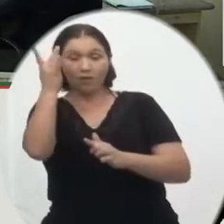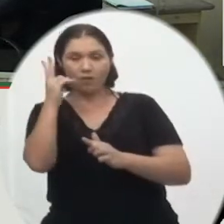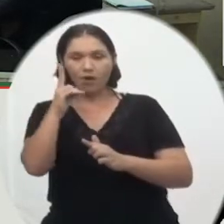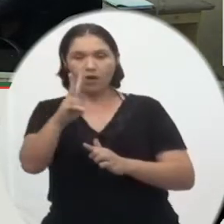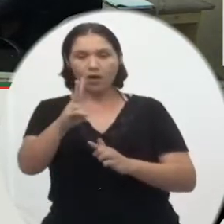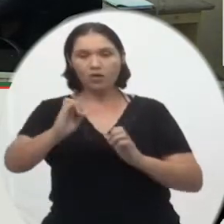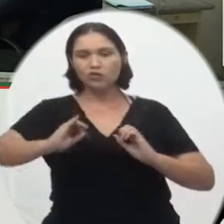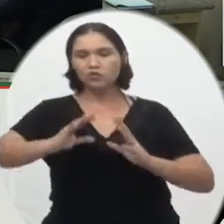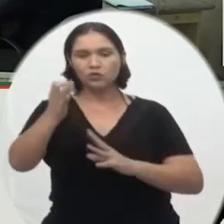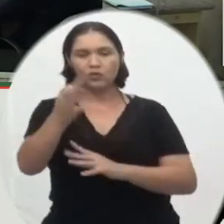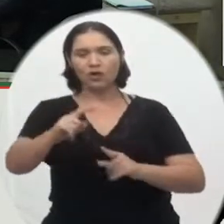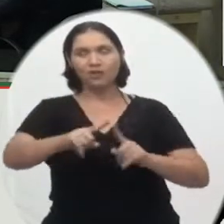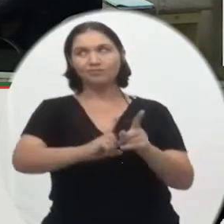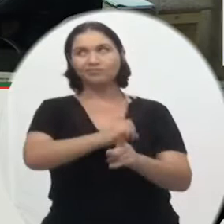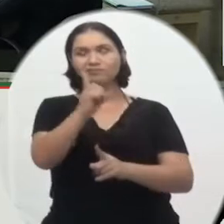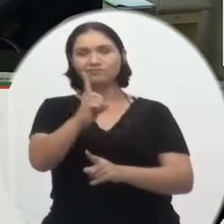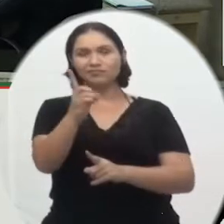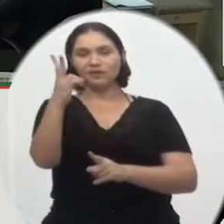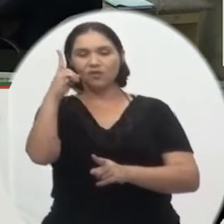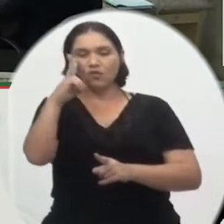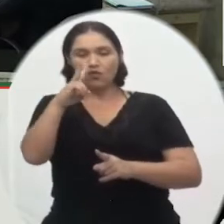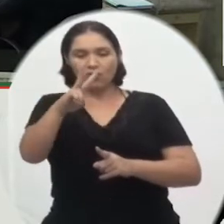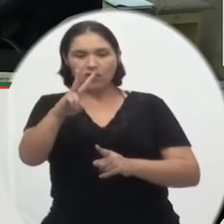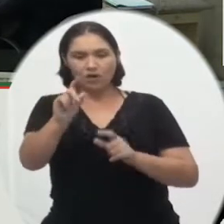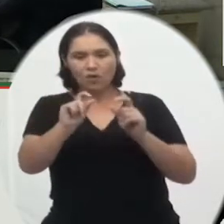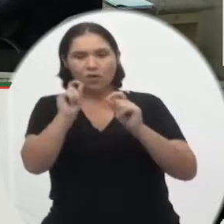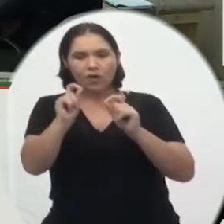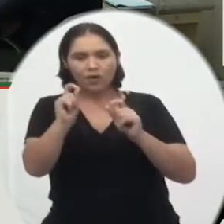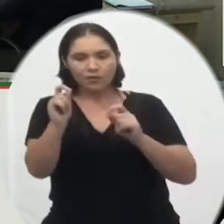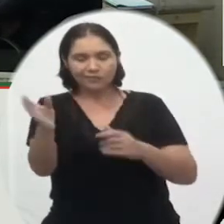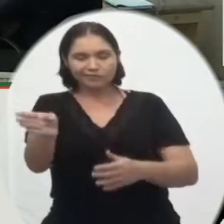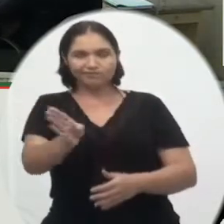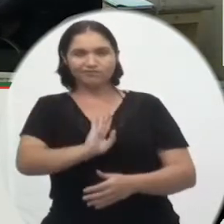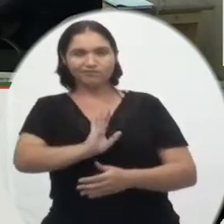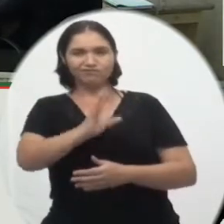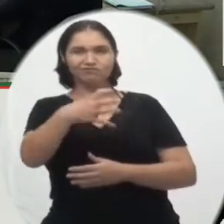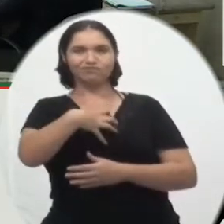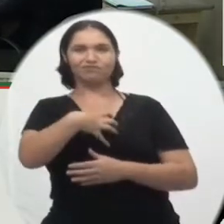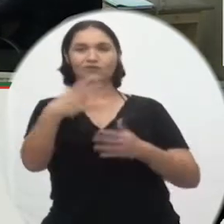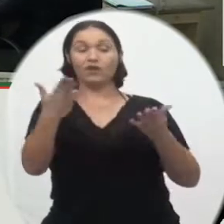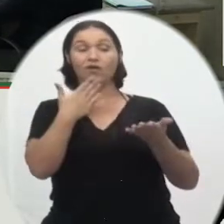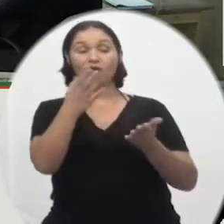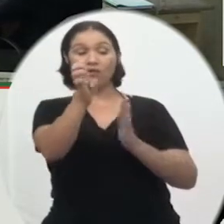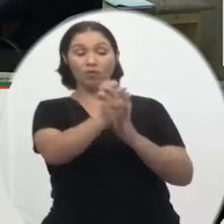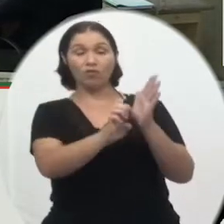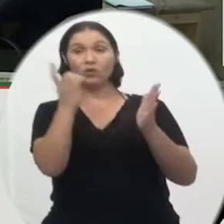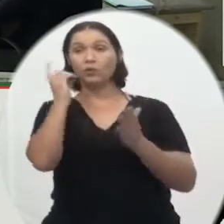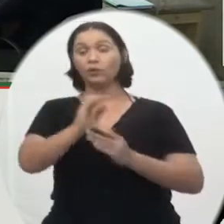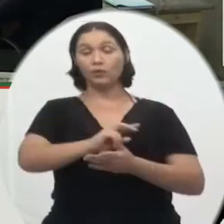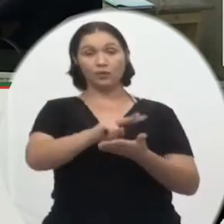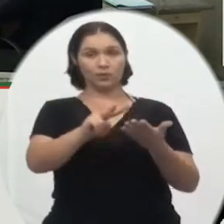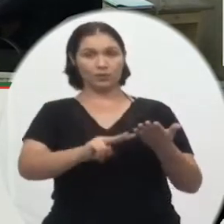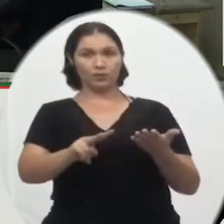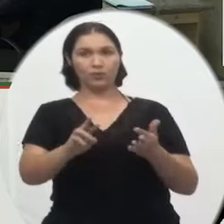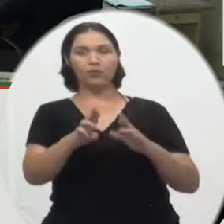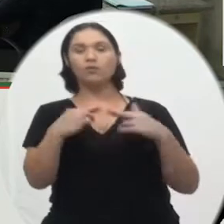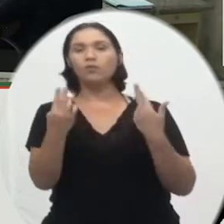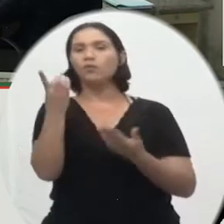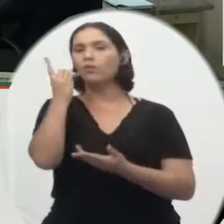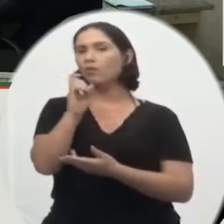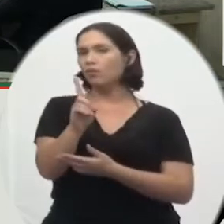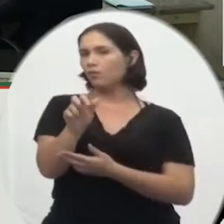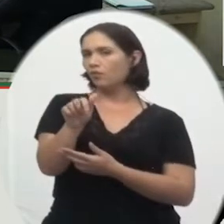espírito. Solicito agora que faça a leitura do expediente. Sessão do dia 17 de junho de